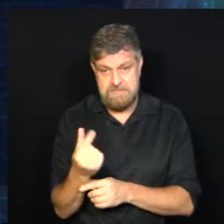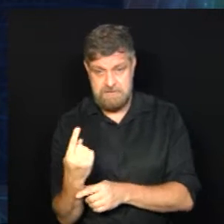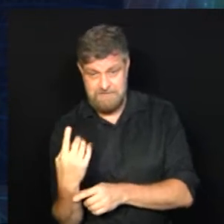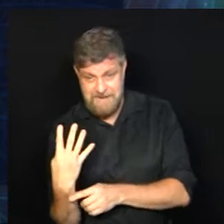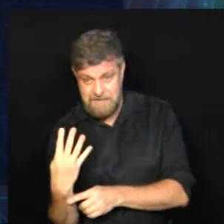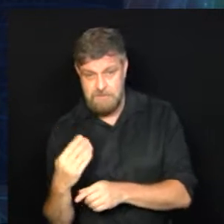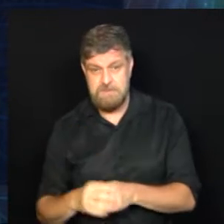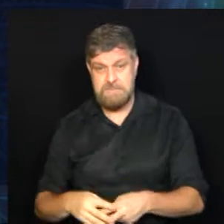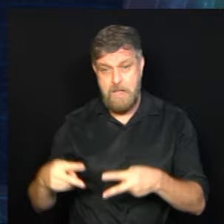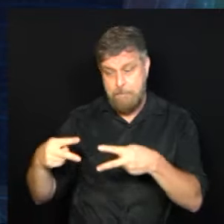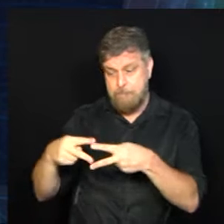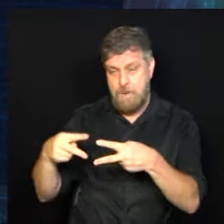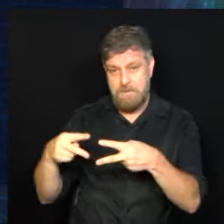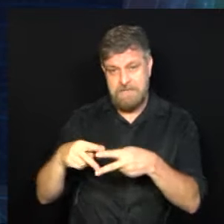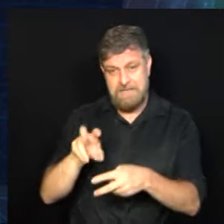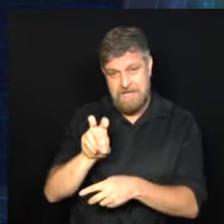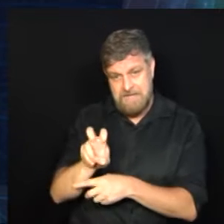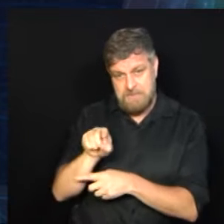6.614, Paulínia